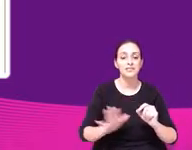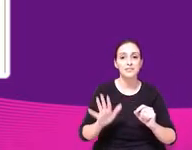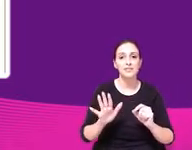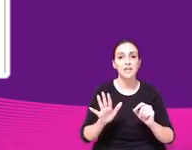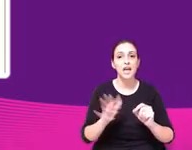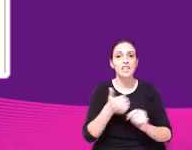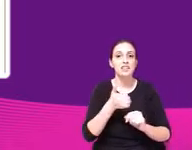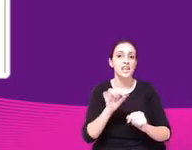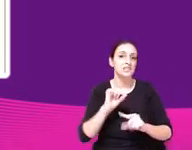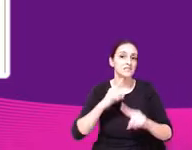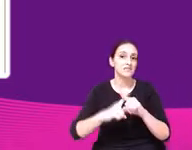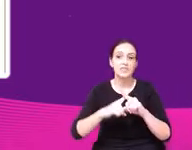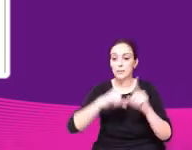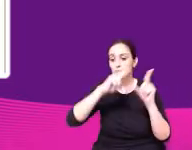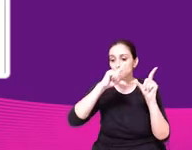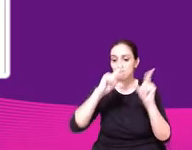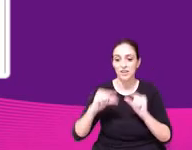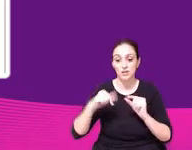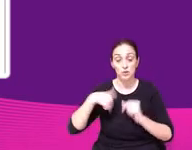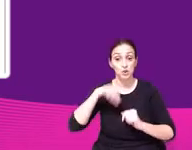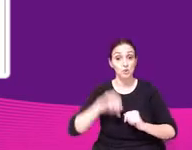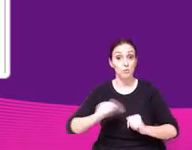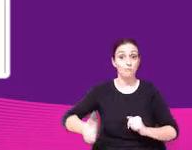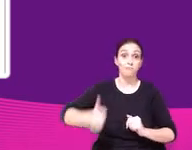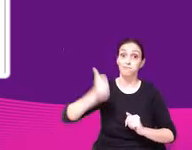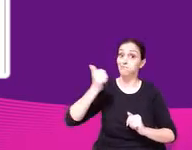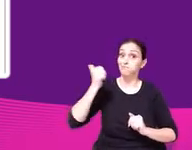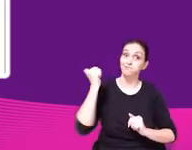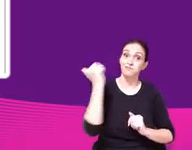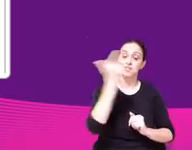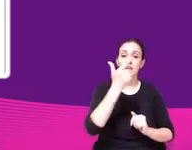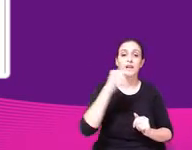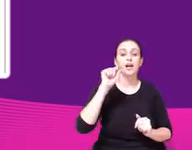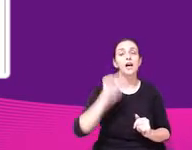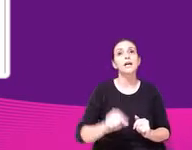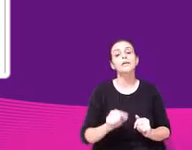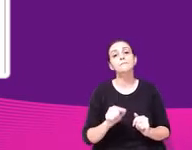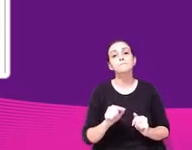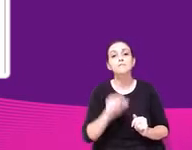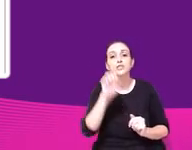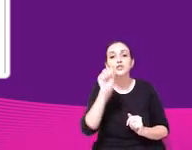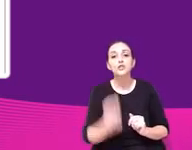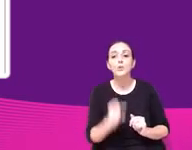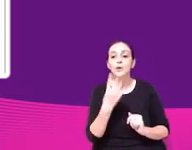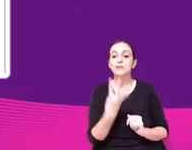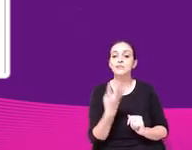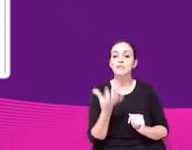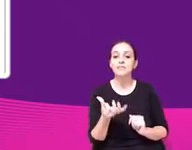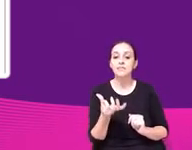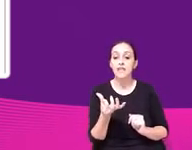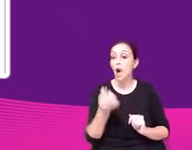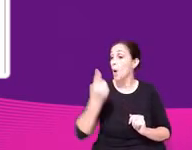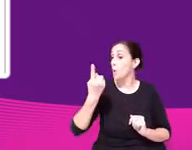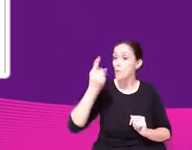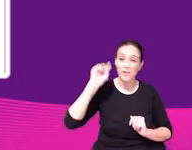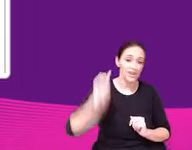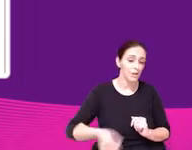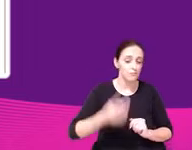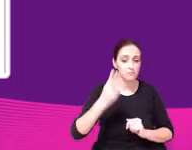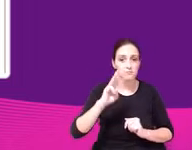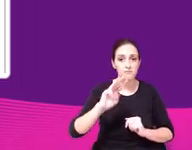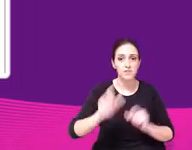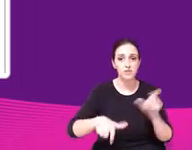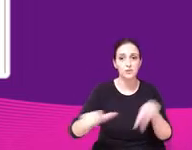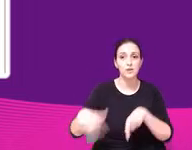região sul. Transplante renal. Região sul, 46 por milhão de população. Brasil,